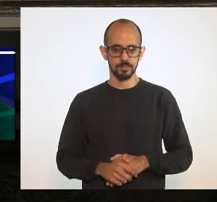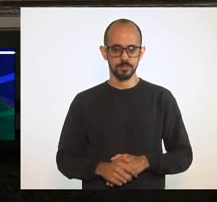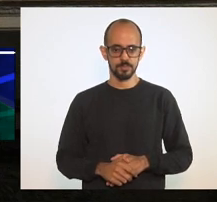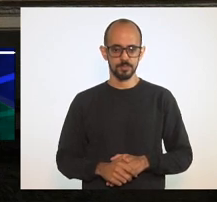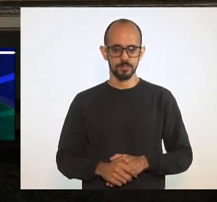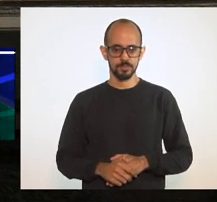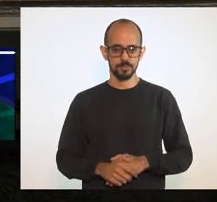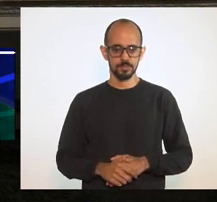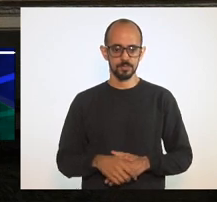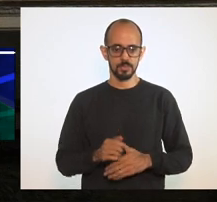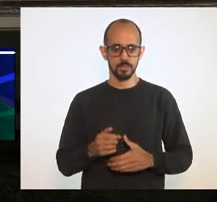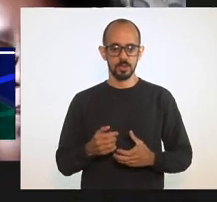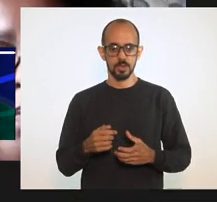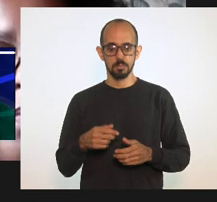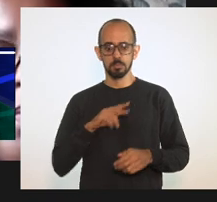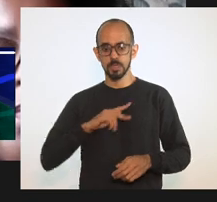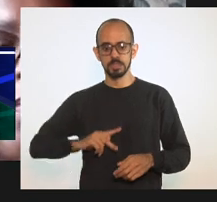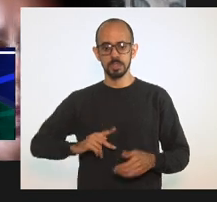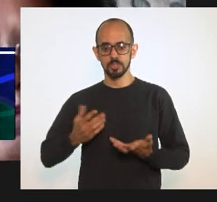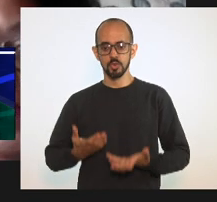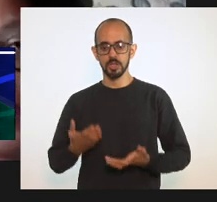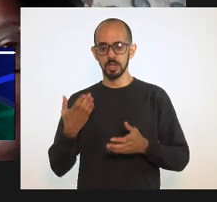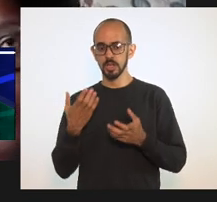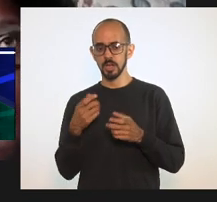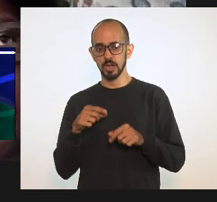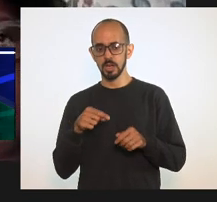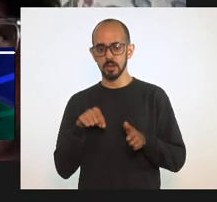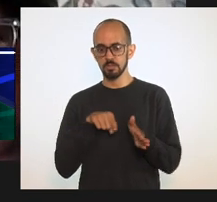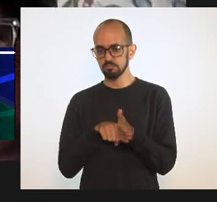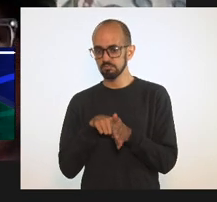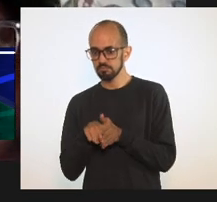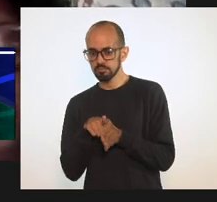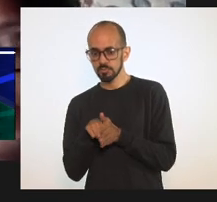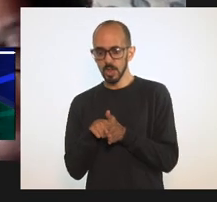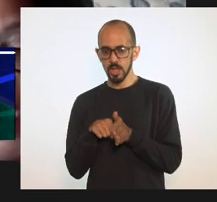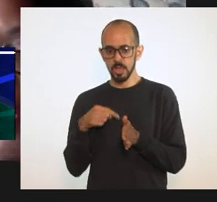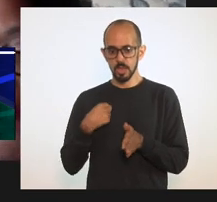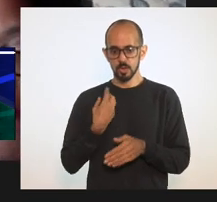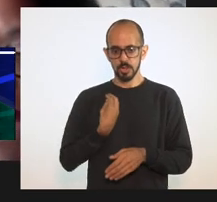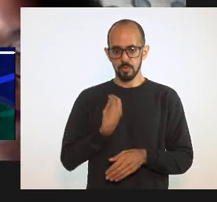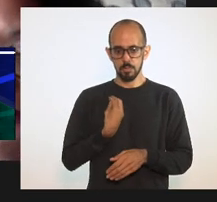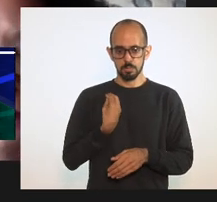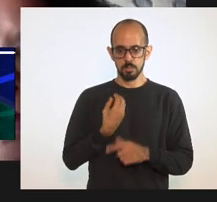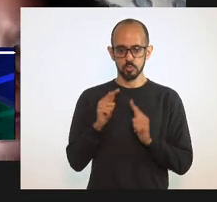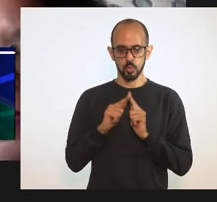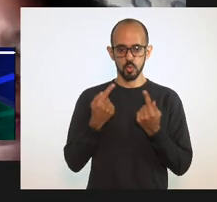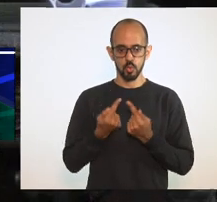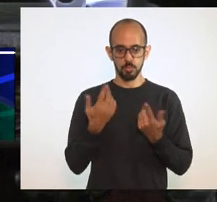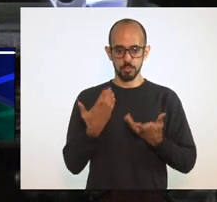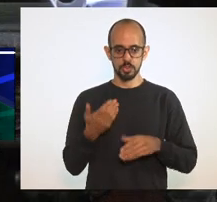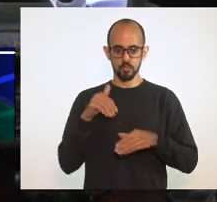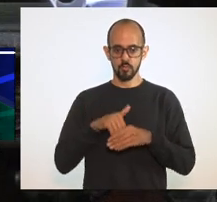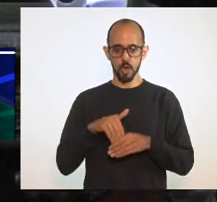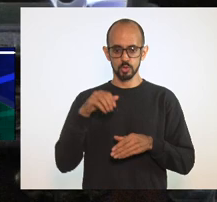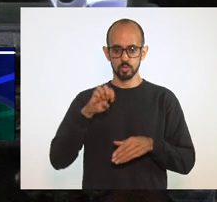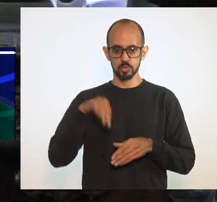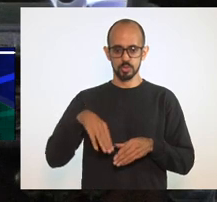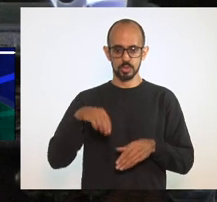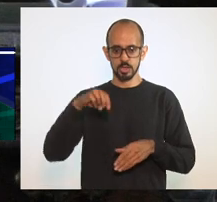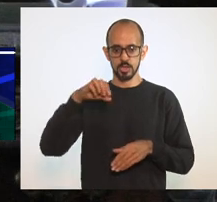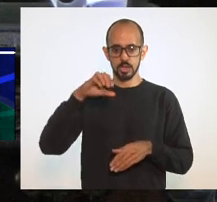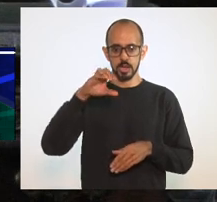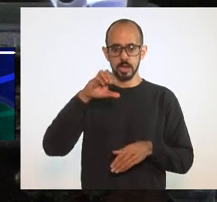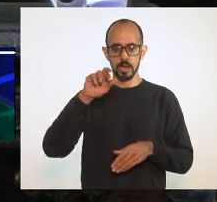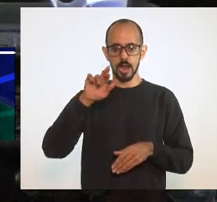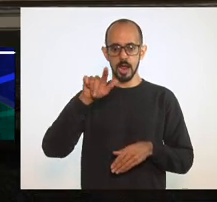Presidente, eu queria registrar meu voto. Já votei no grupo, mas só confirmar, voto sim, presidente. Carlos Macedo votou